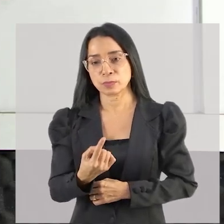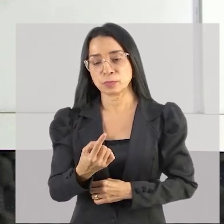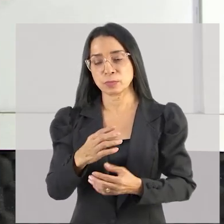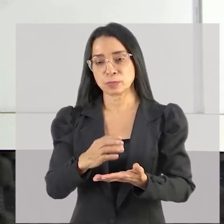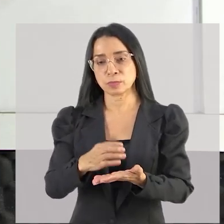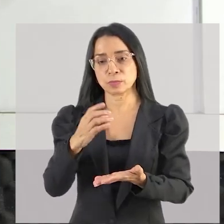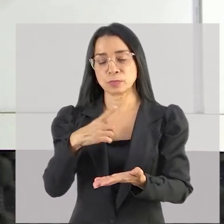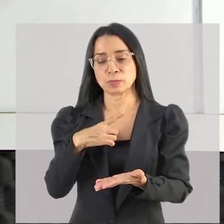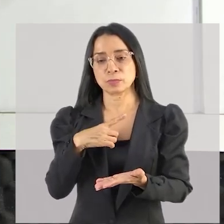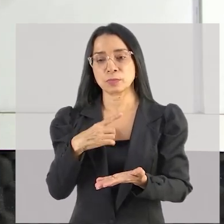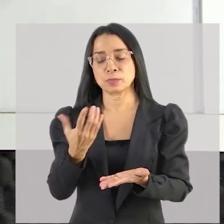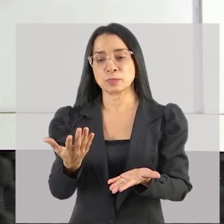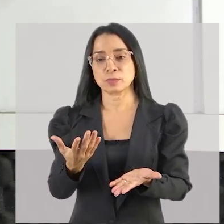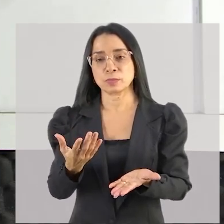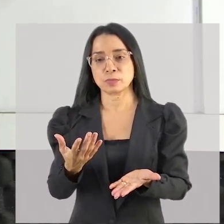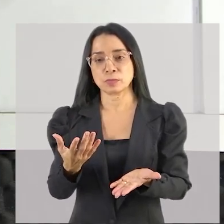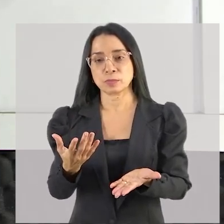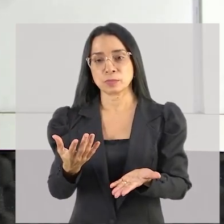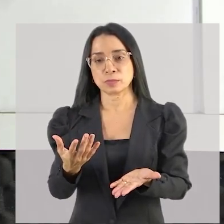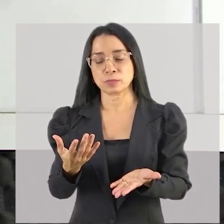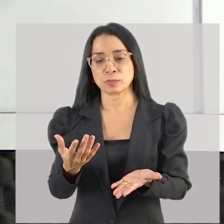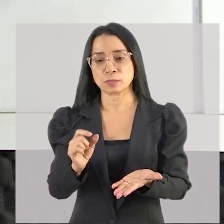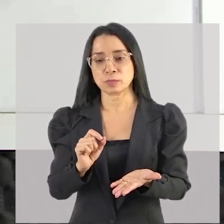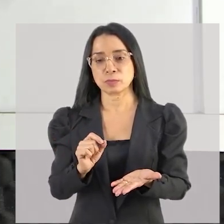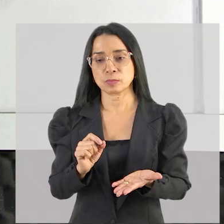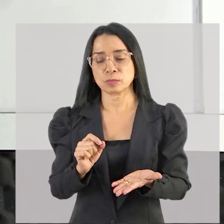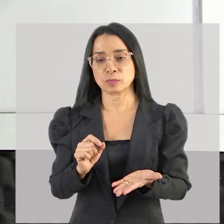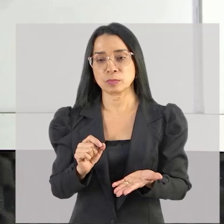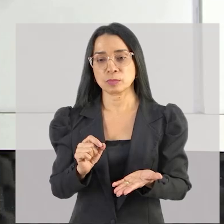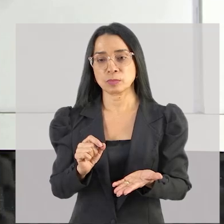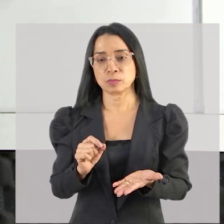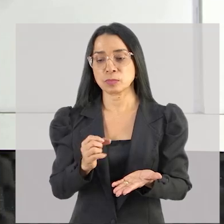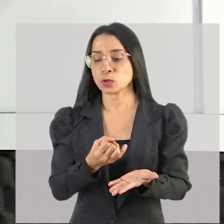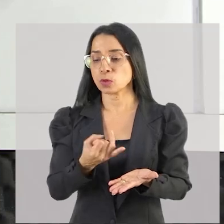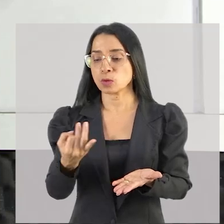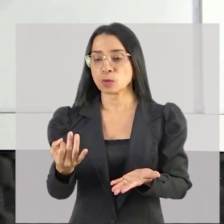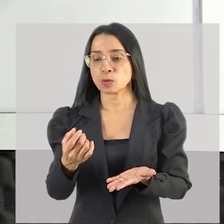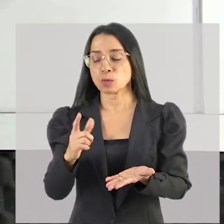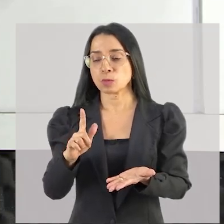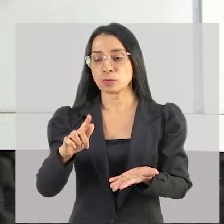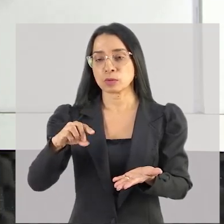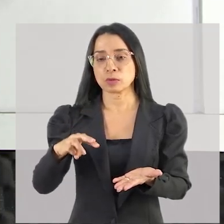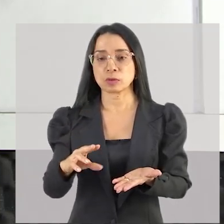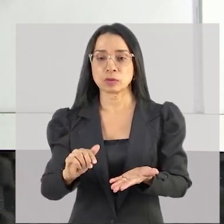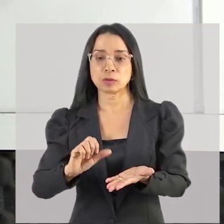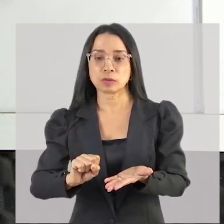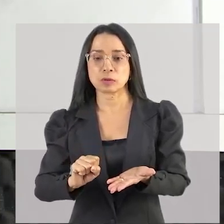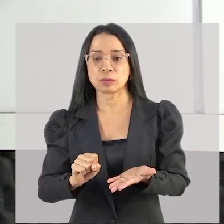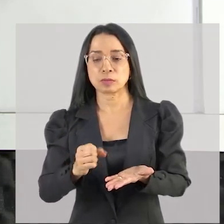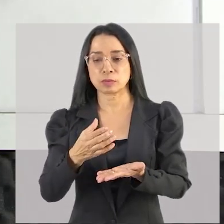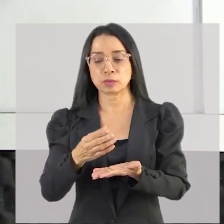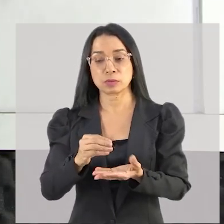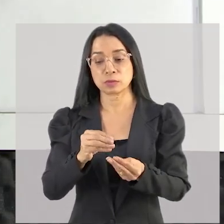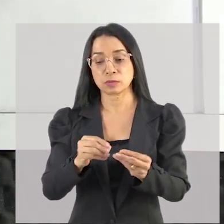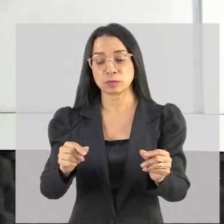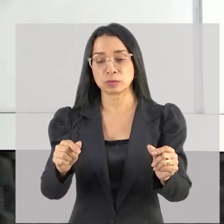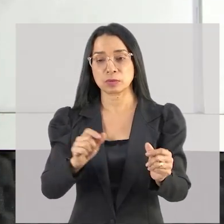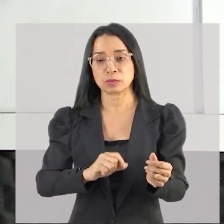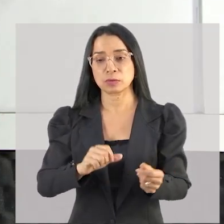xícara, eu terei exatamente quantas gramas de quê? De farinha.